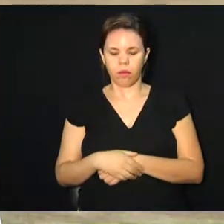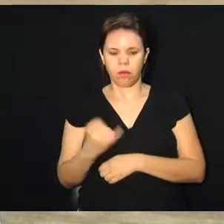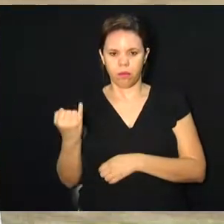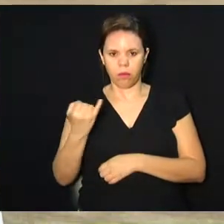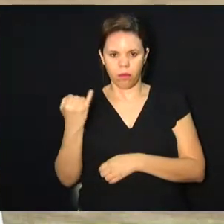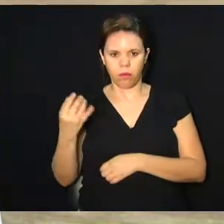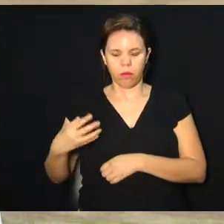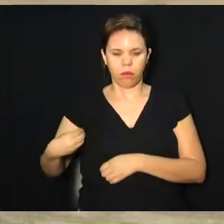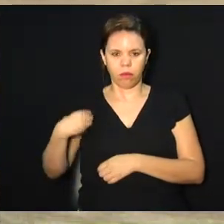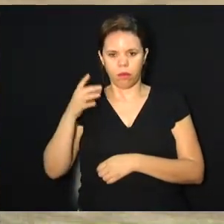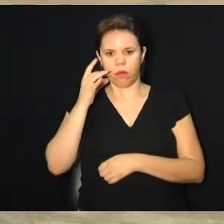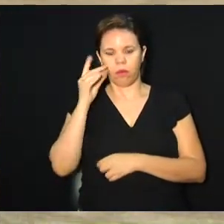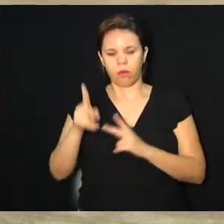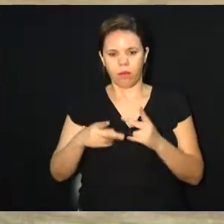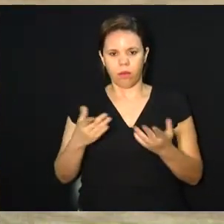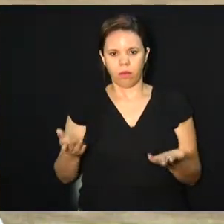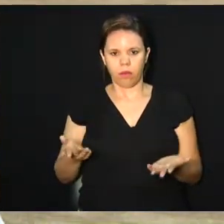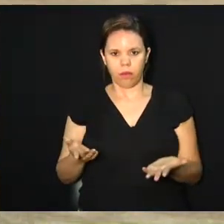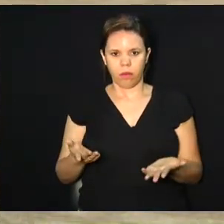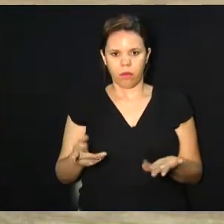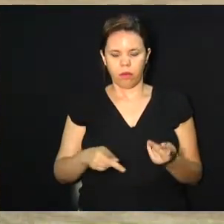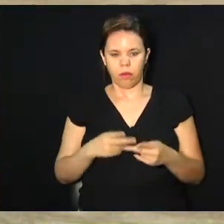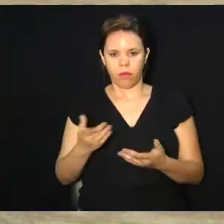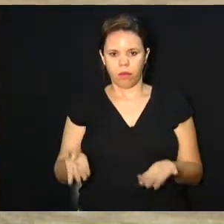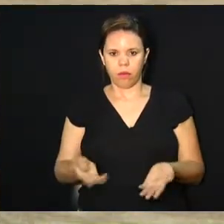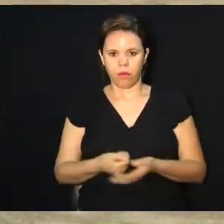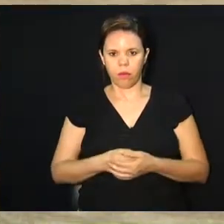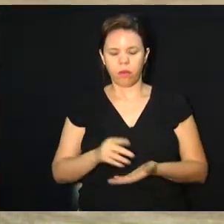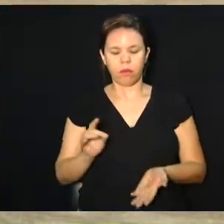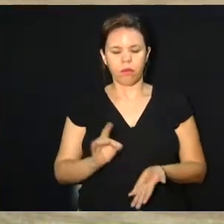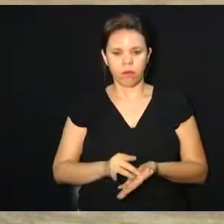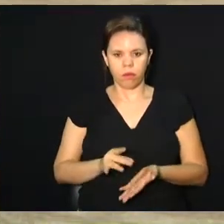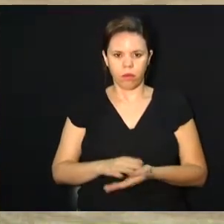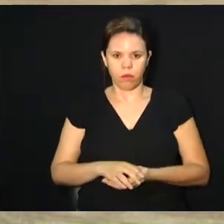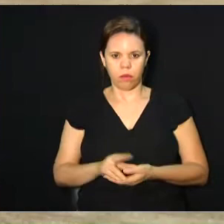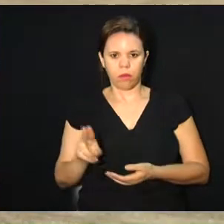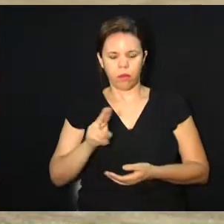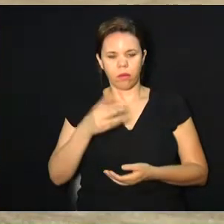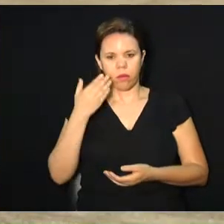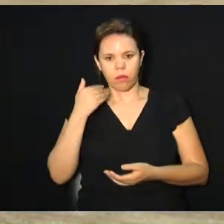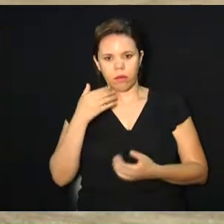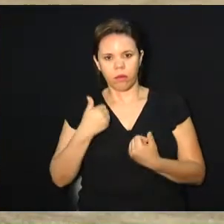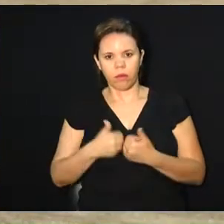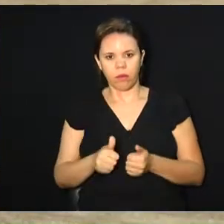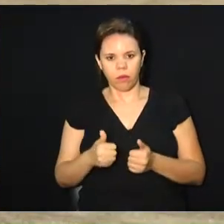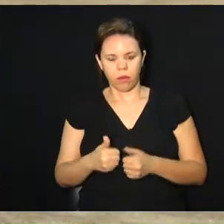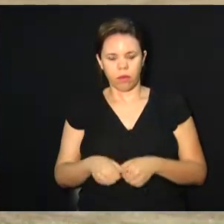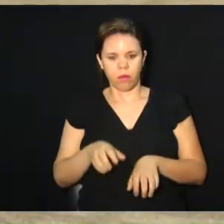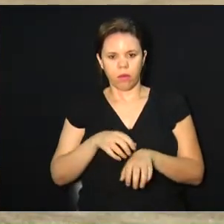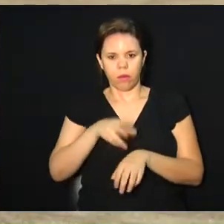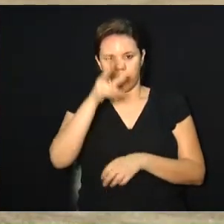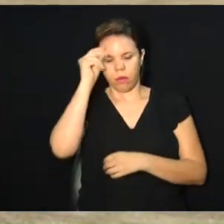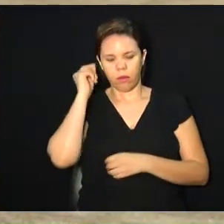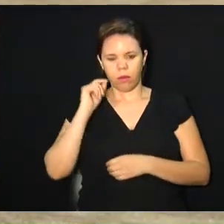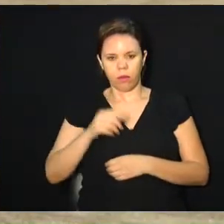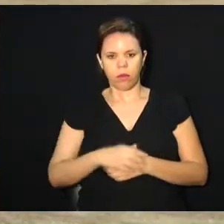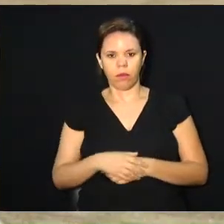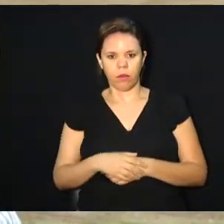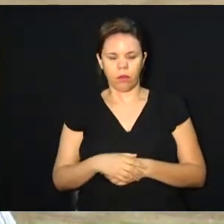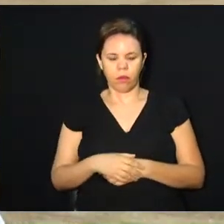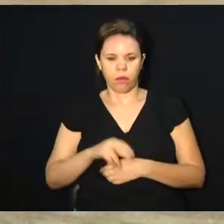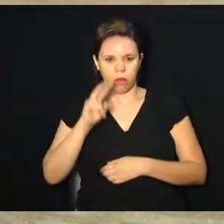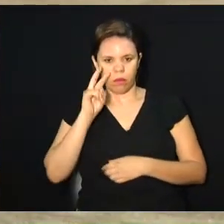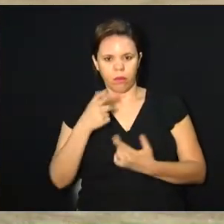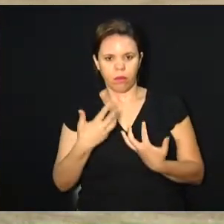importante a presença da população. População essa, né, que de fato utiliza do ônibus, utiliza do transporte público e quer ver as